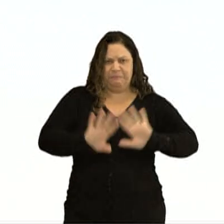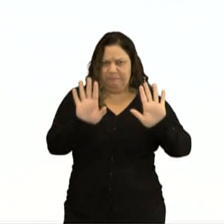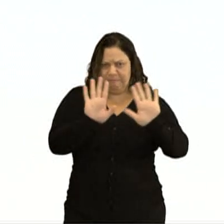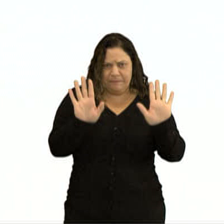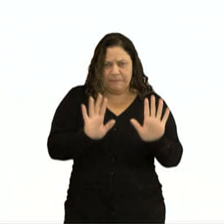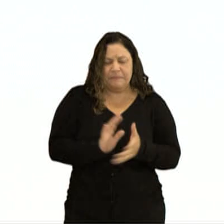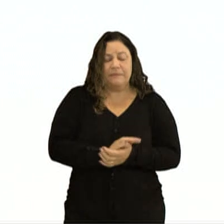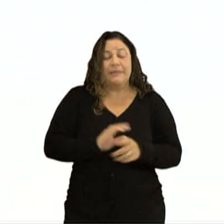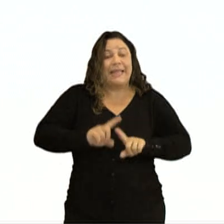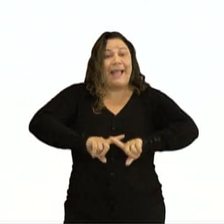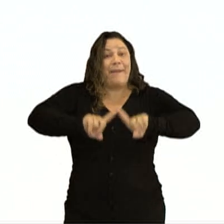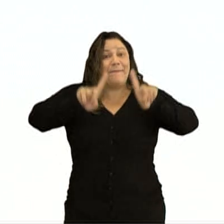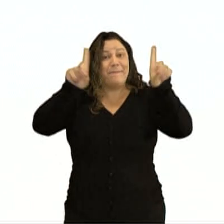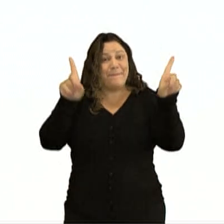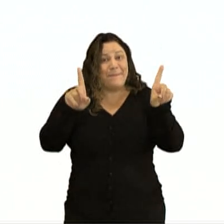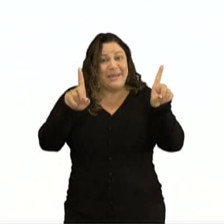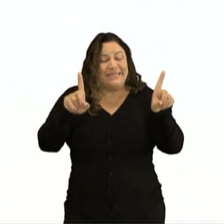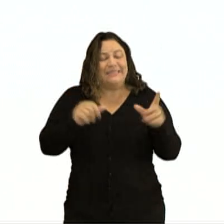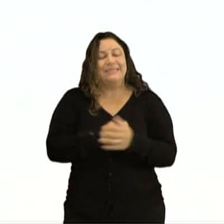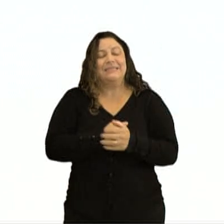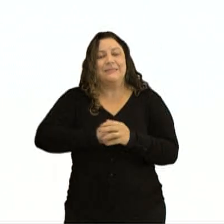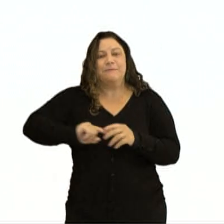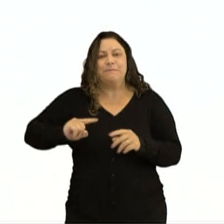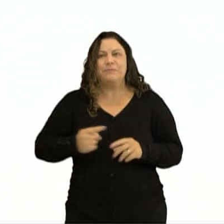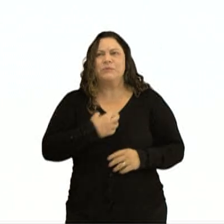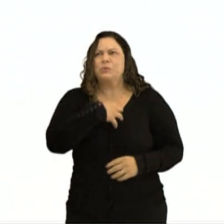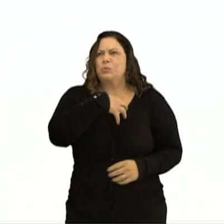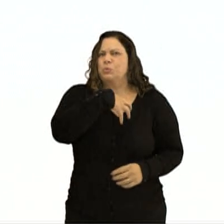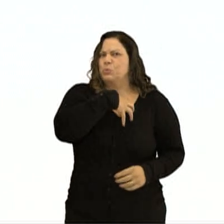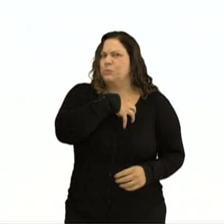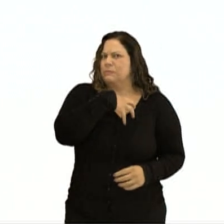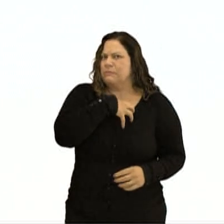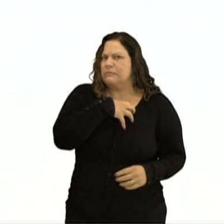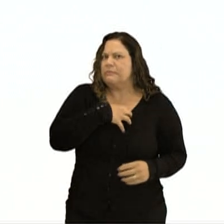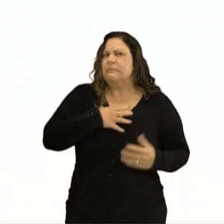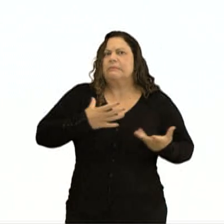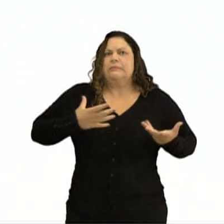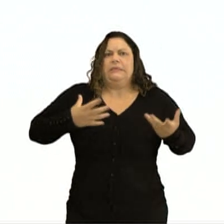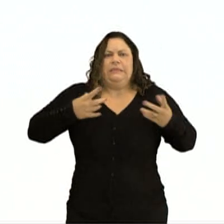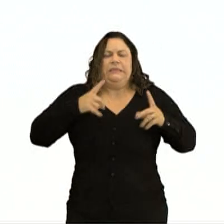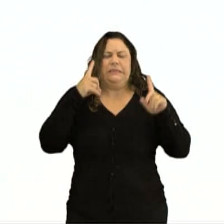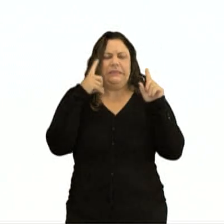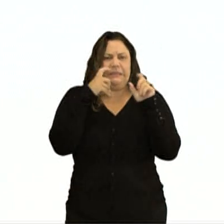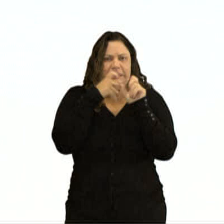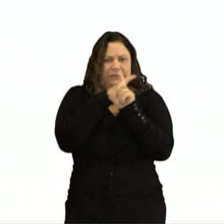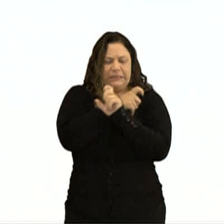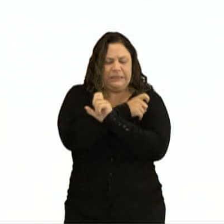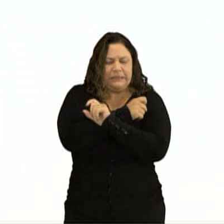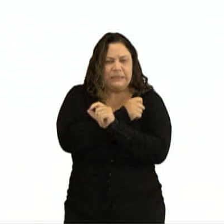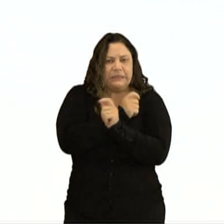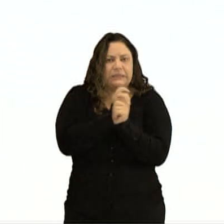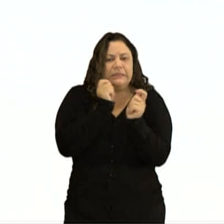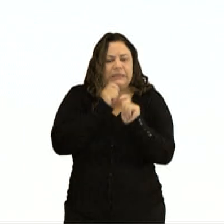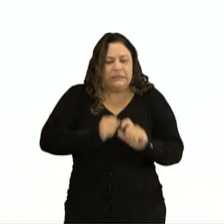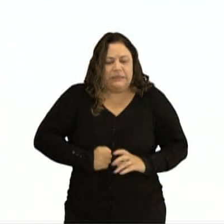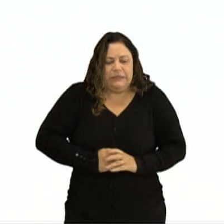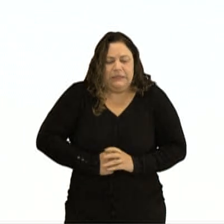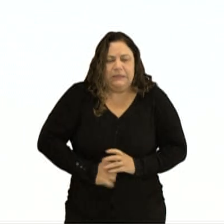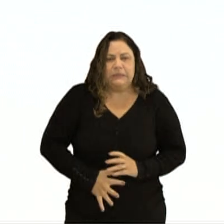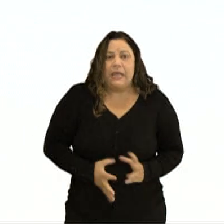Quando acontece o surgimento de um sintoma como esse, a dificuldade de defecar, é porque